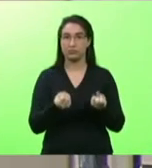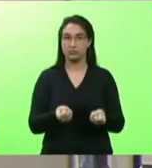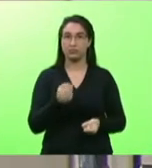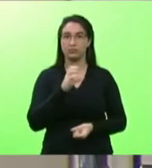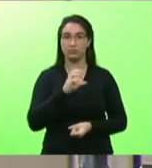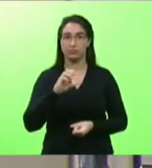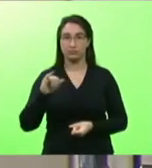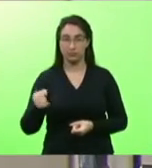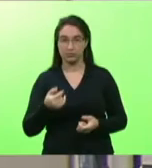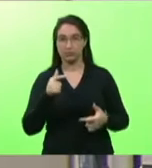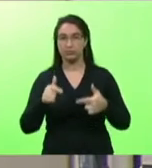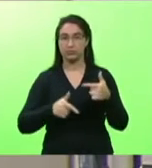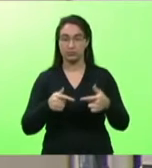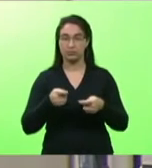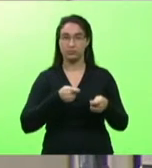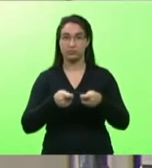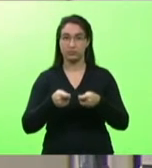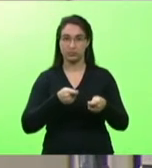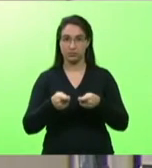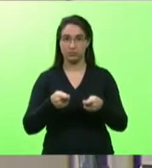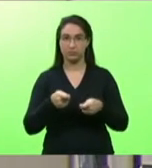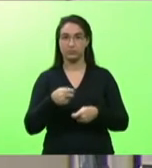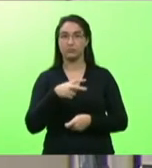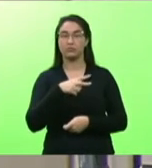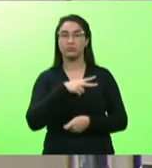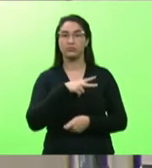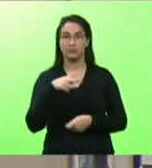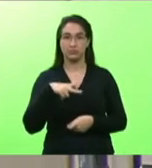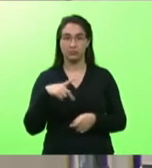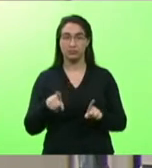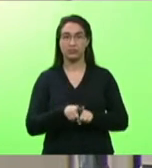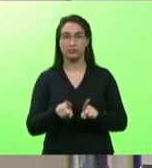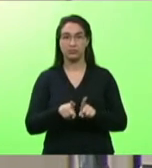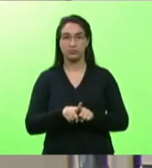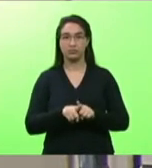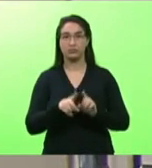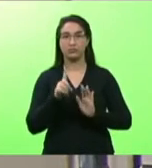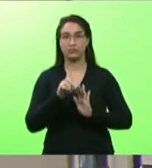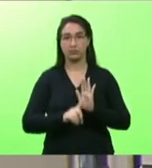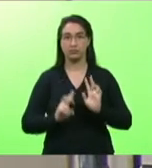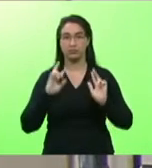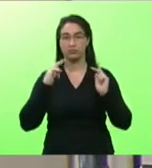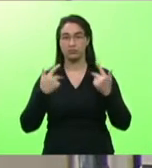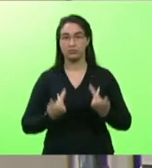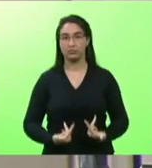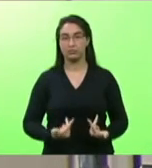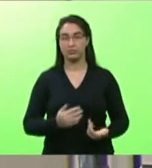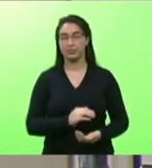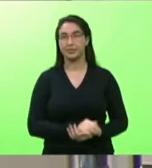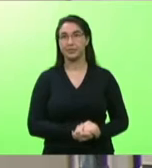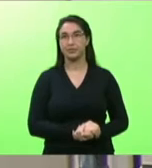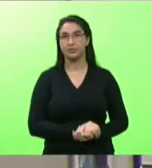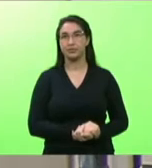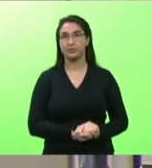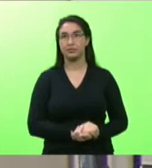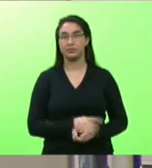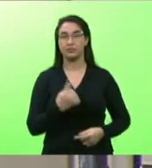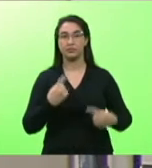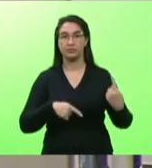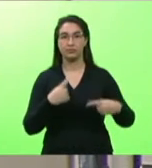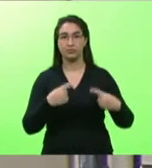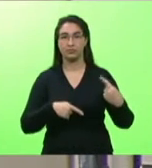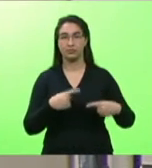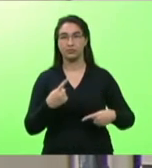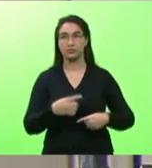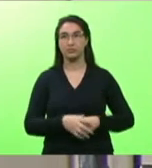comissão de trabalho administração e serviço público e Comissão de Direitos Humanos em discussão em não havendo Quem Queira